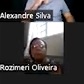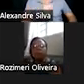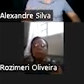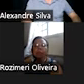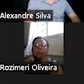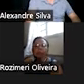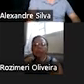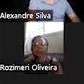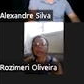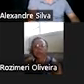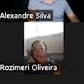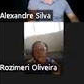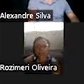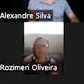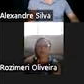Olá. Opa,